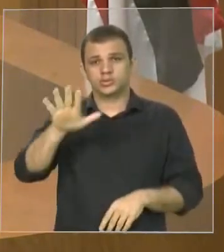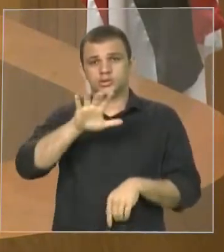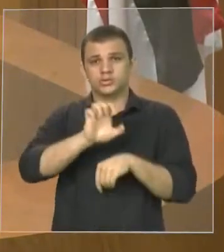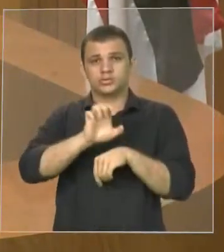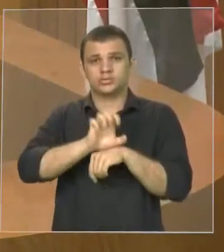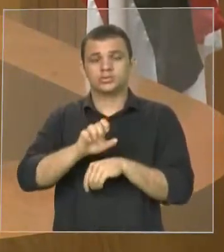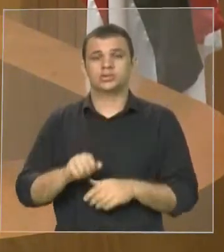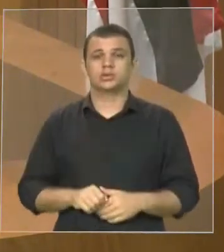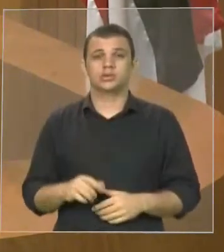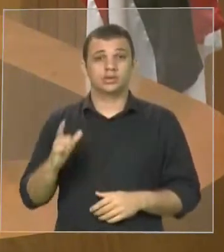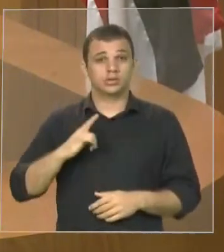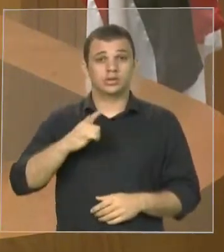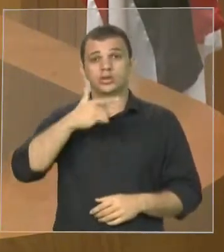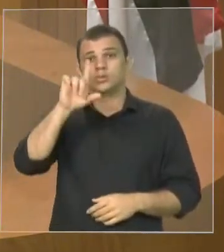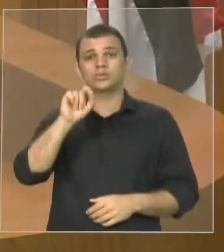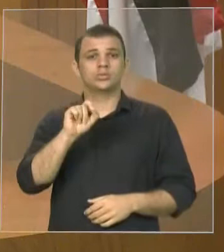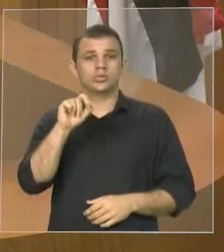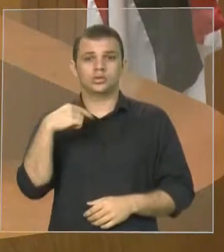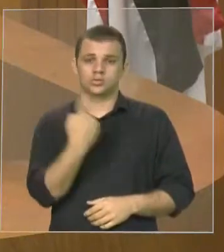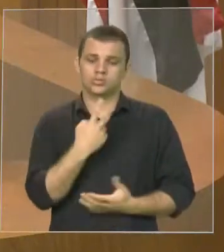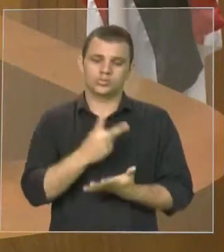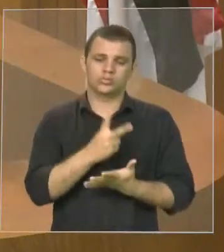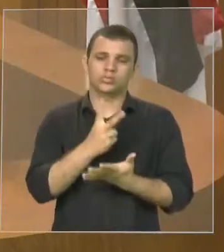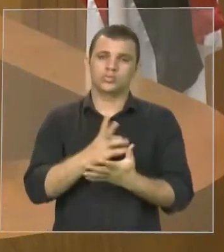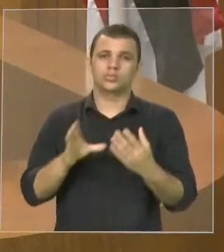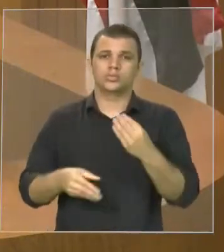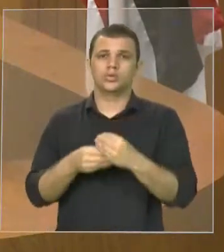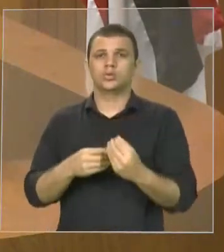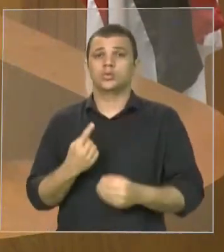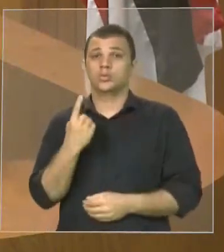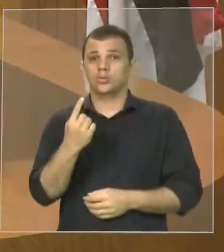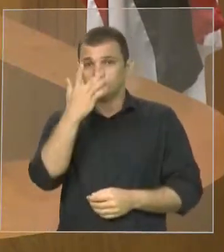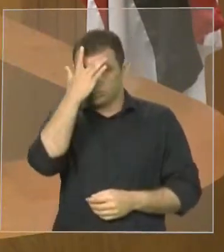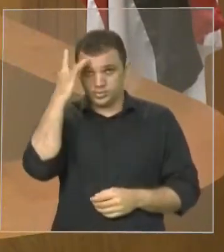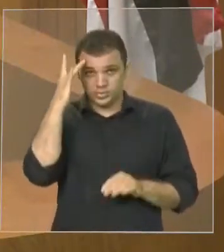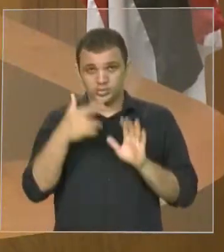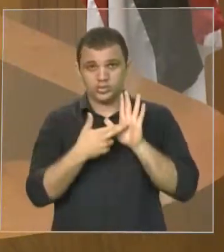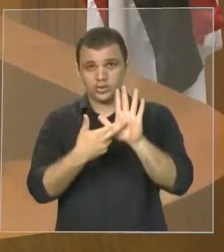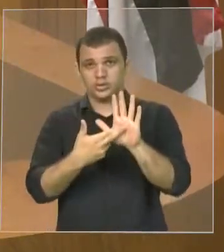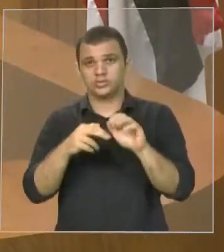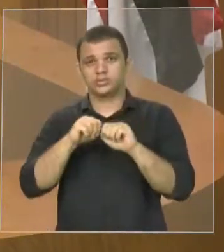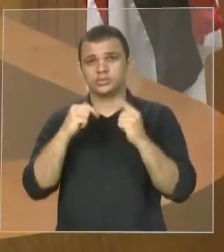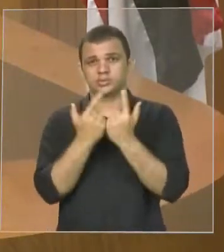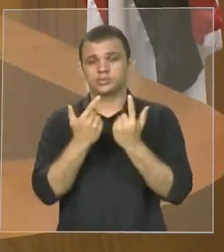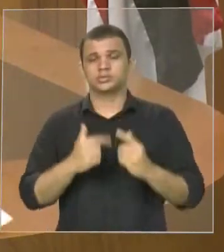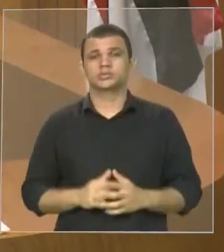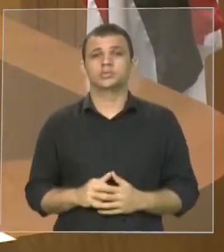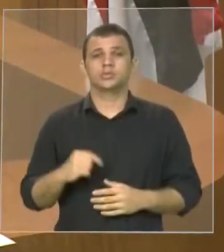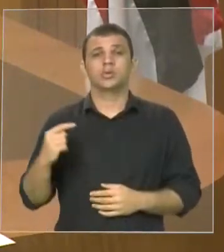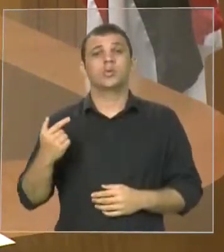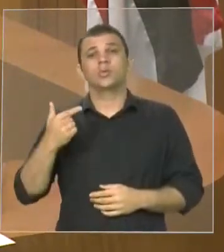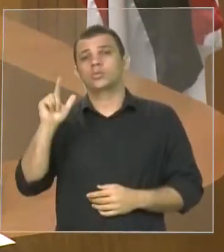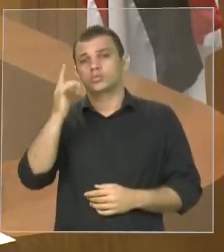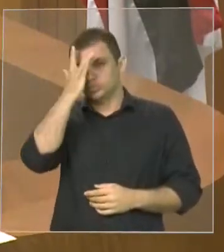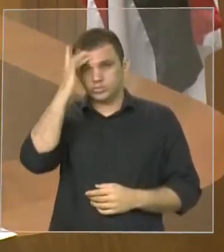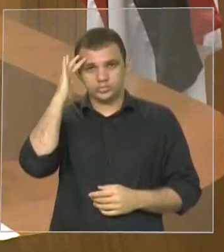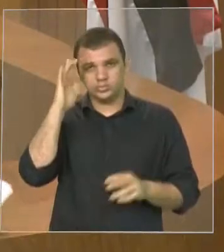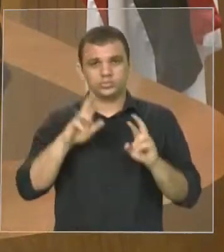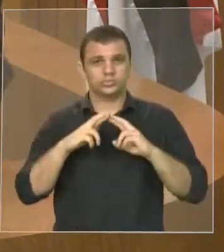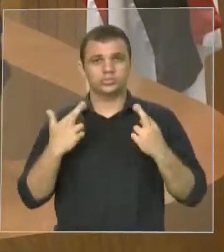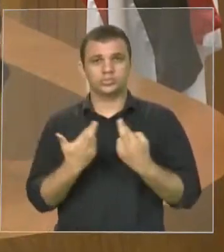estamos mantendo com a nossa emenda: um representante do Poder Legislativo, um representante do